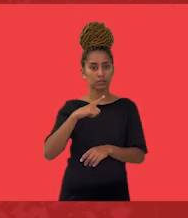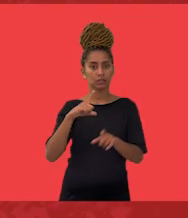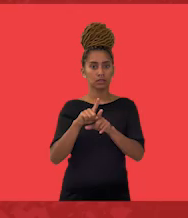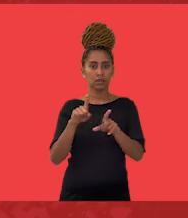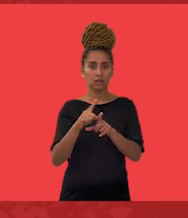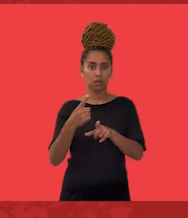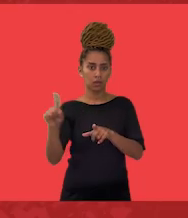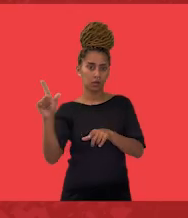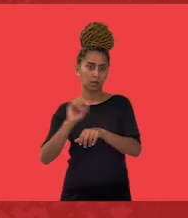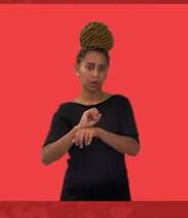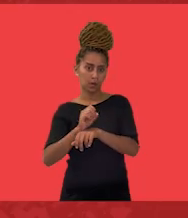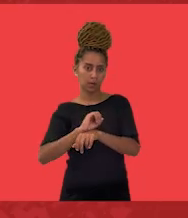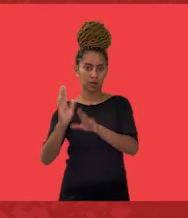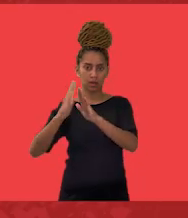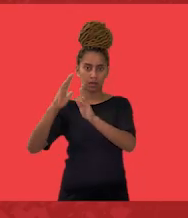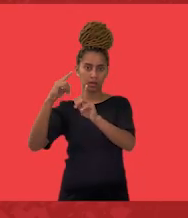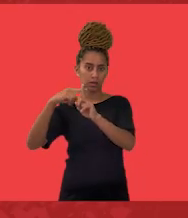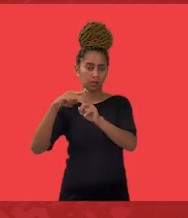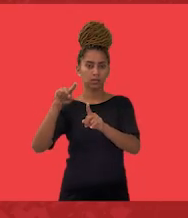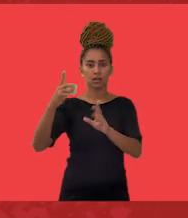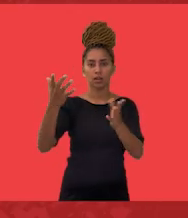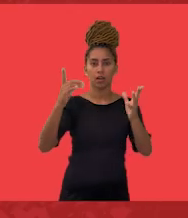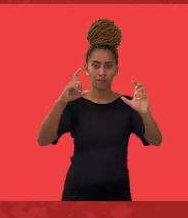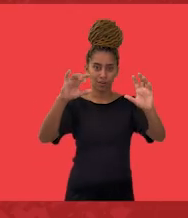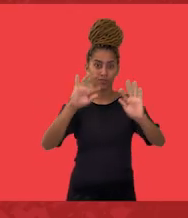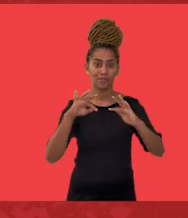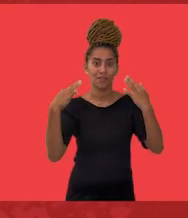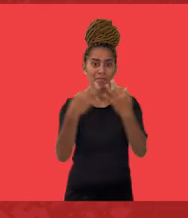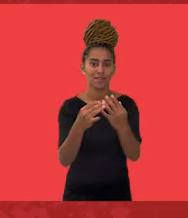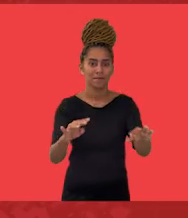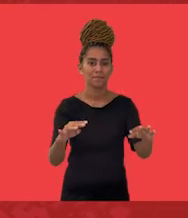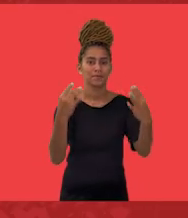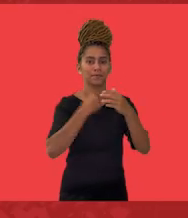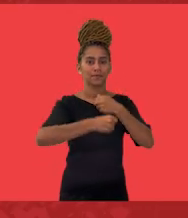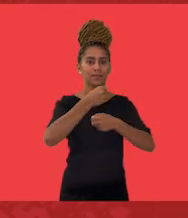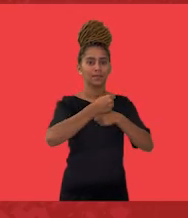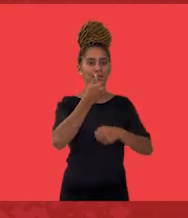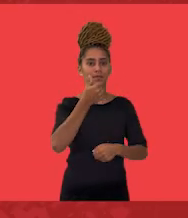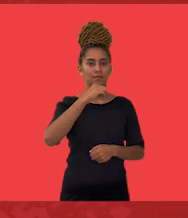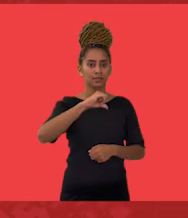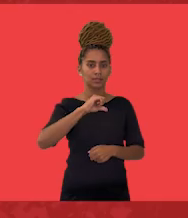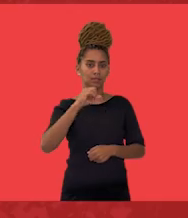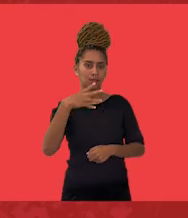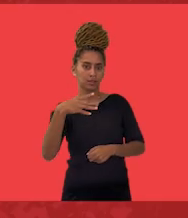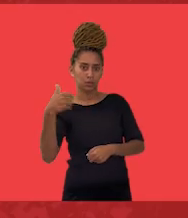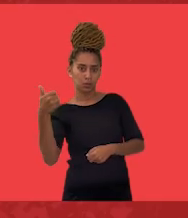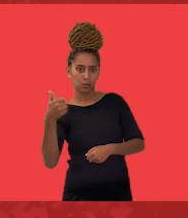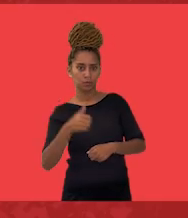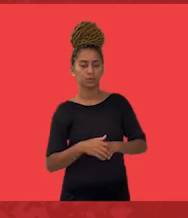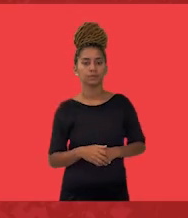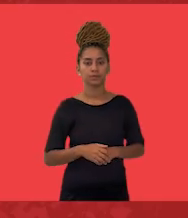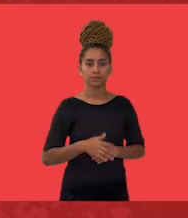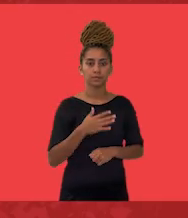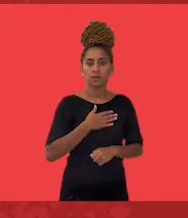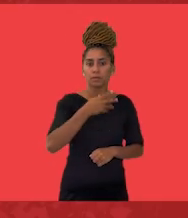em busca das verrugas que minha avó Joana disse certa vez nascerem bem na ponta, perto da